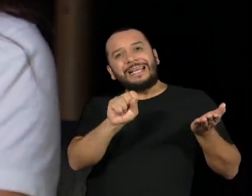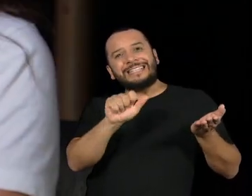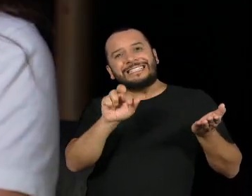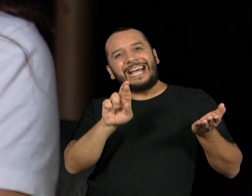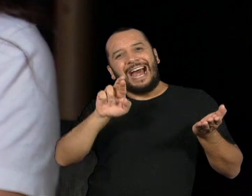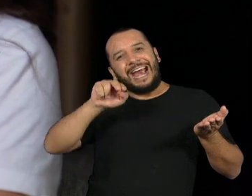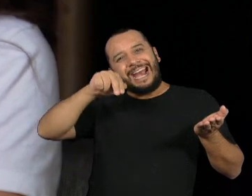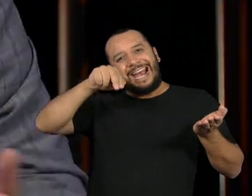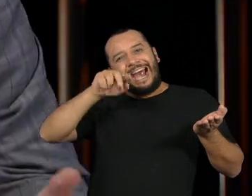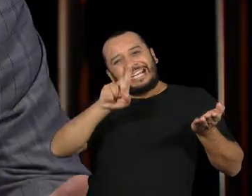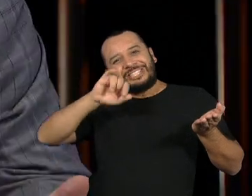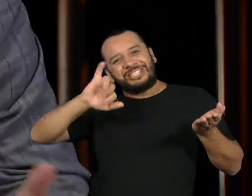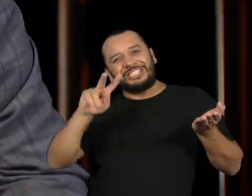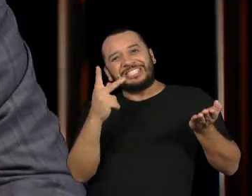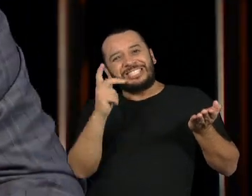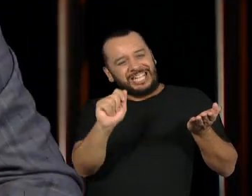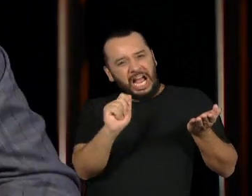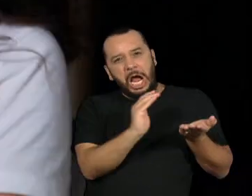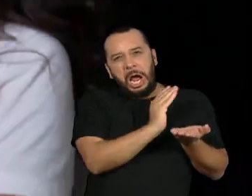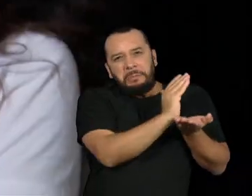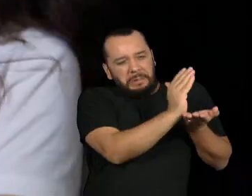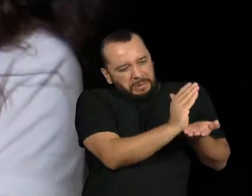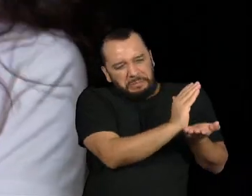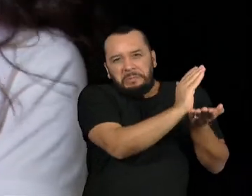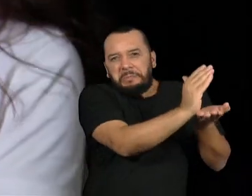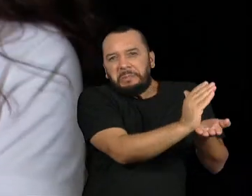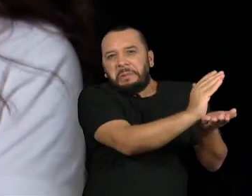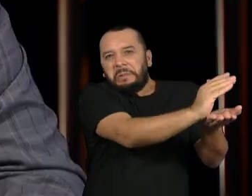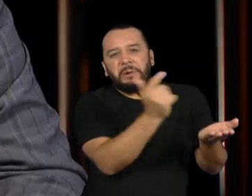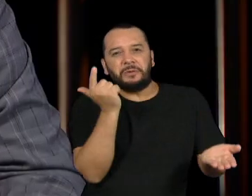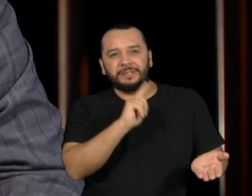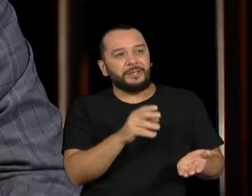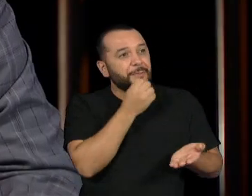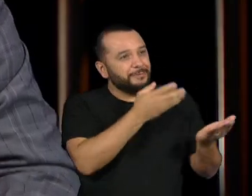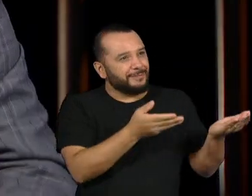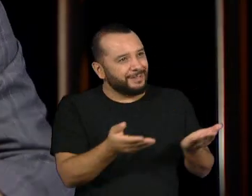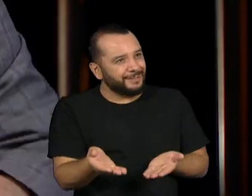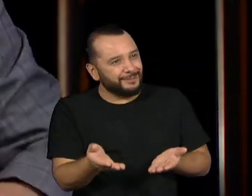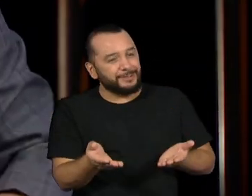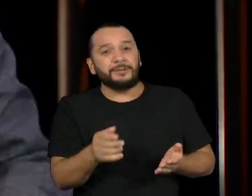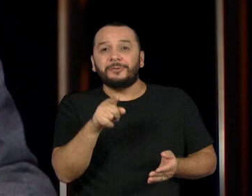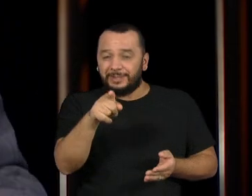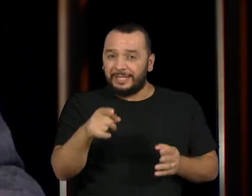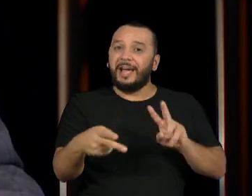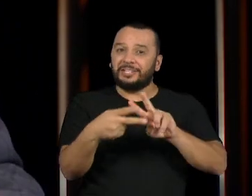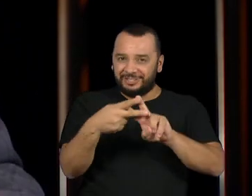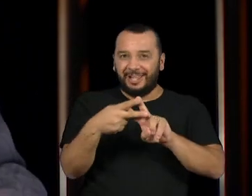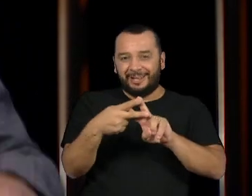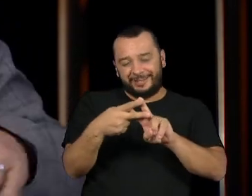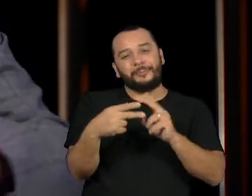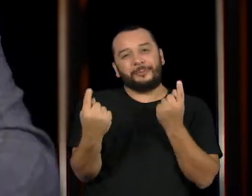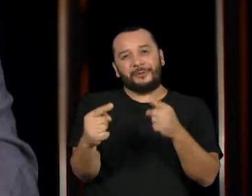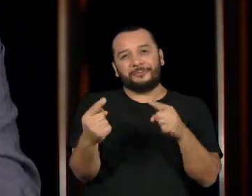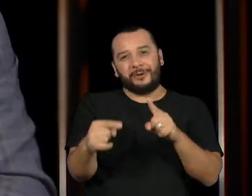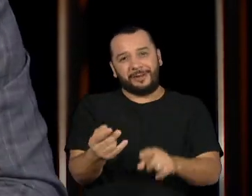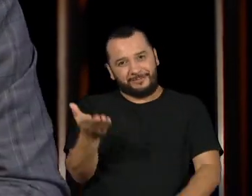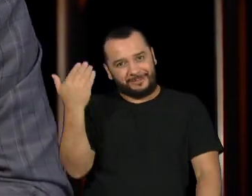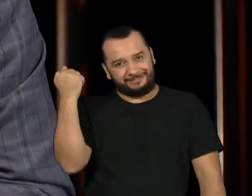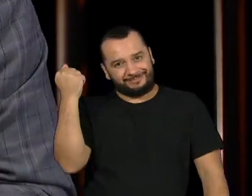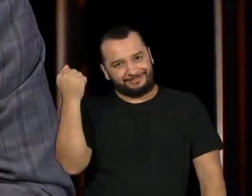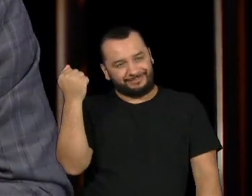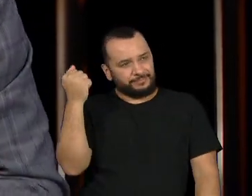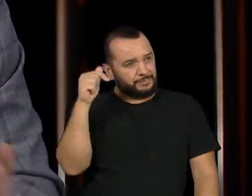Obrigada, Marcelo. Bem-vinda à terra firme. E você aí vem na hashtag. Ô Tamara,